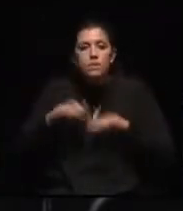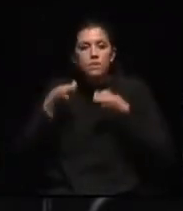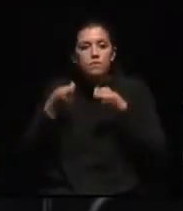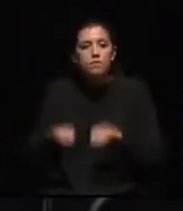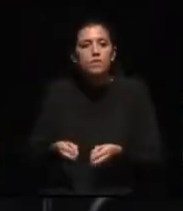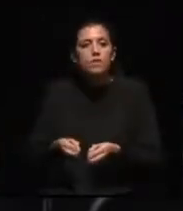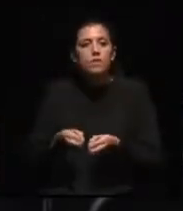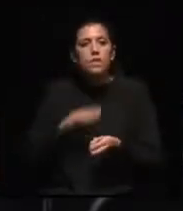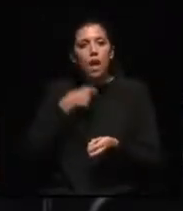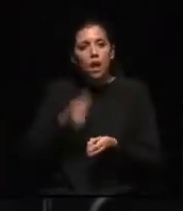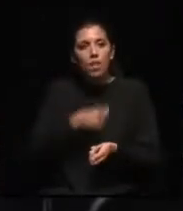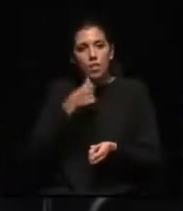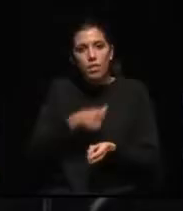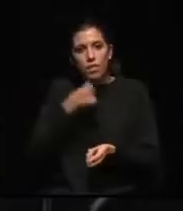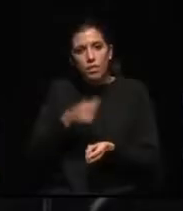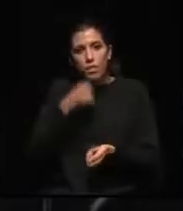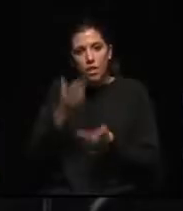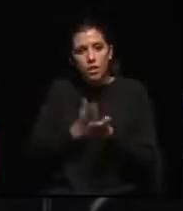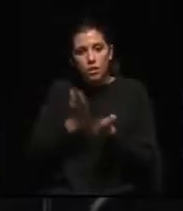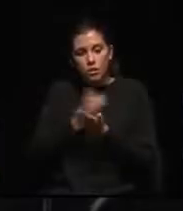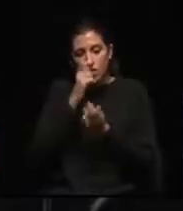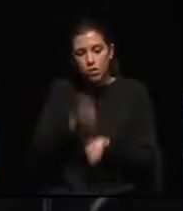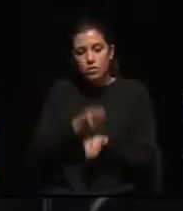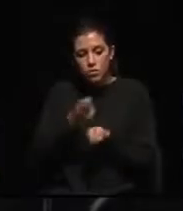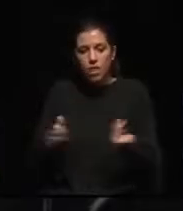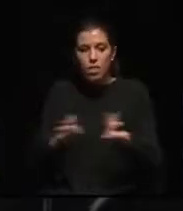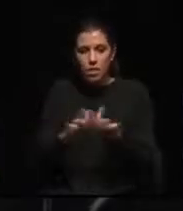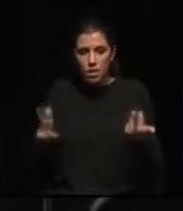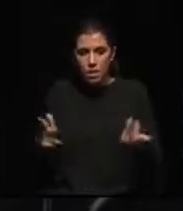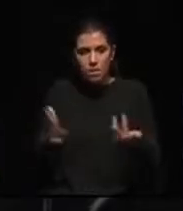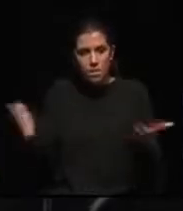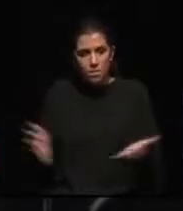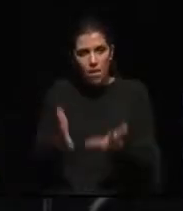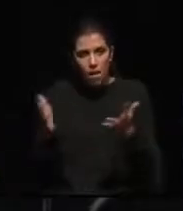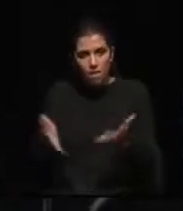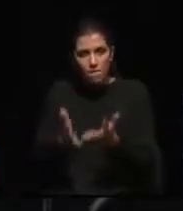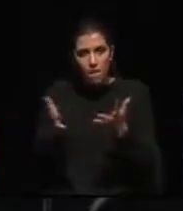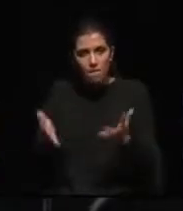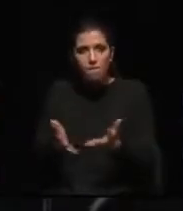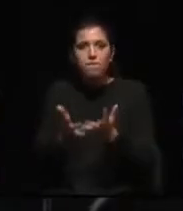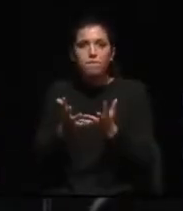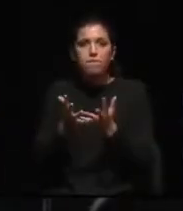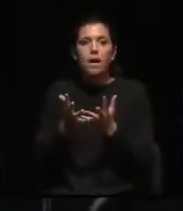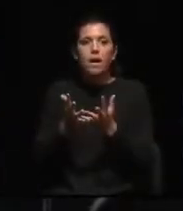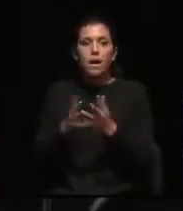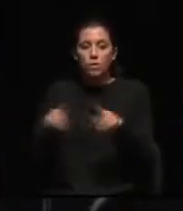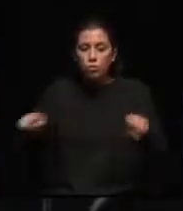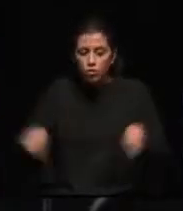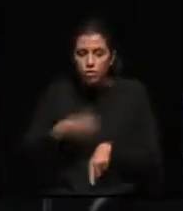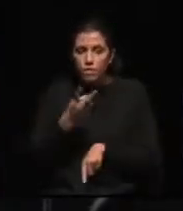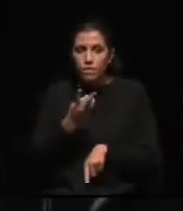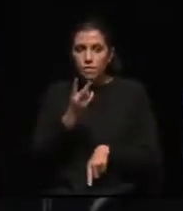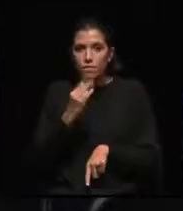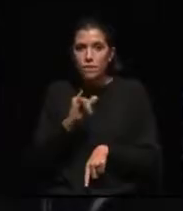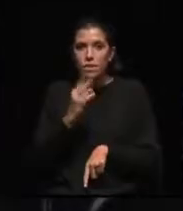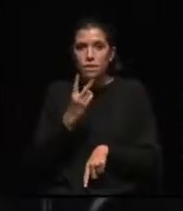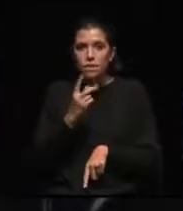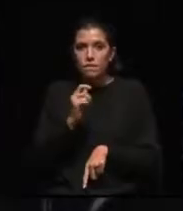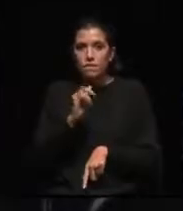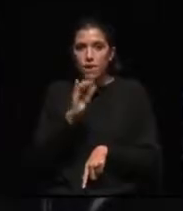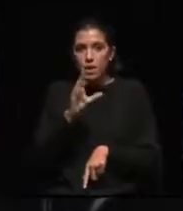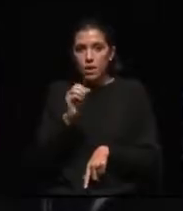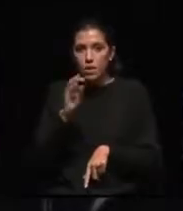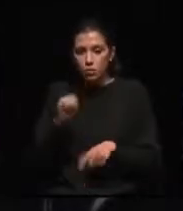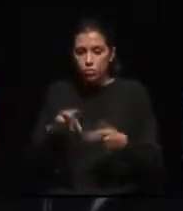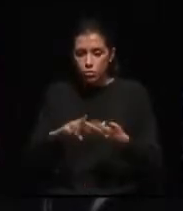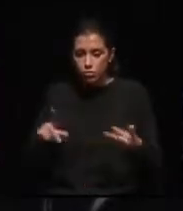de forma consistente na Escola de Jardinagem da Câmara, dinamizar os viveiros municipais e reforçar o número de jardineiros da